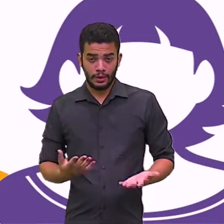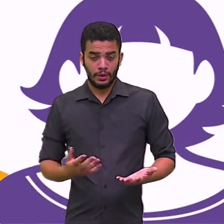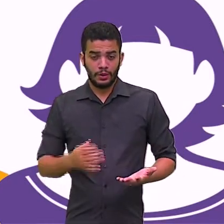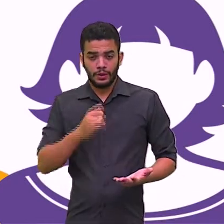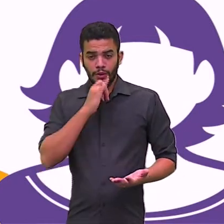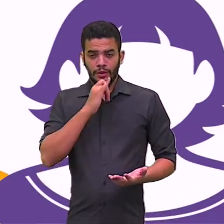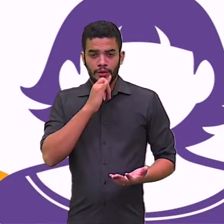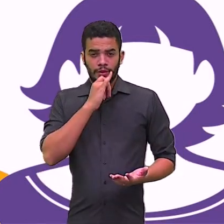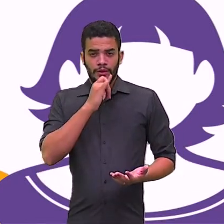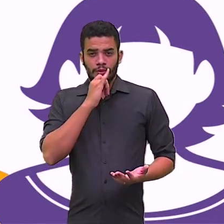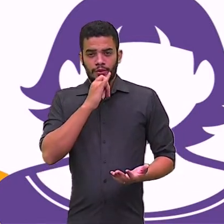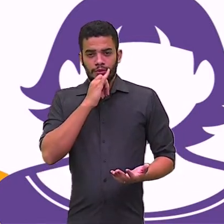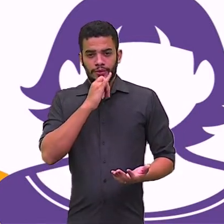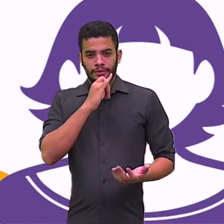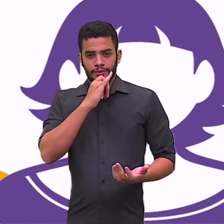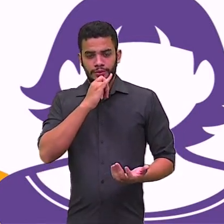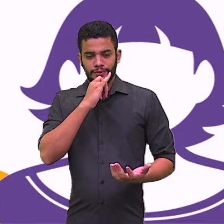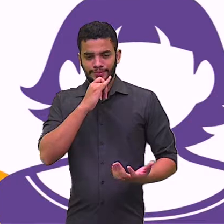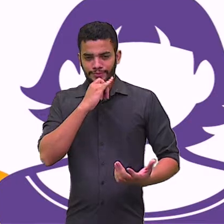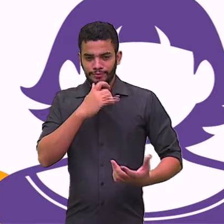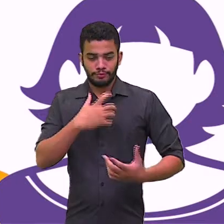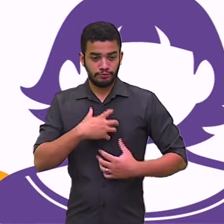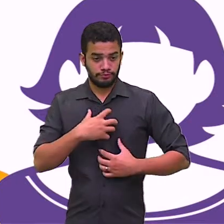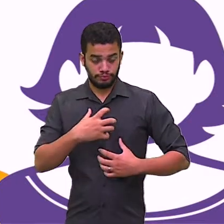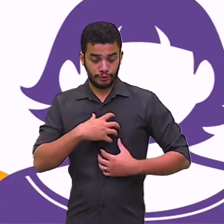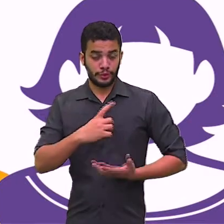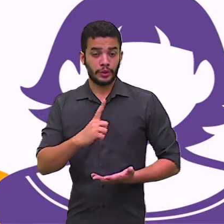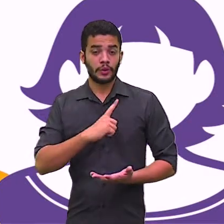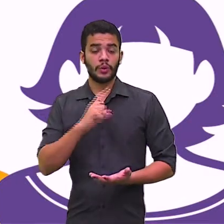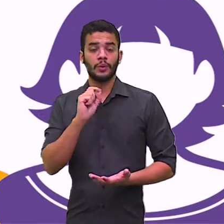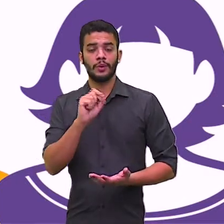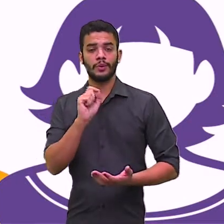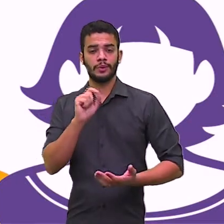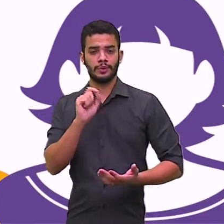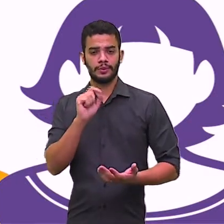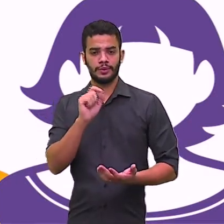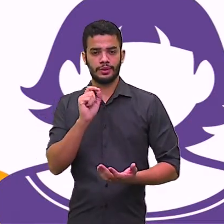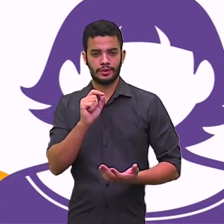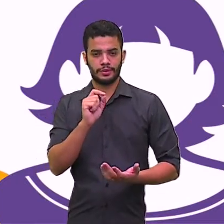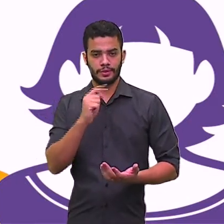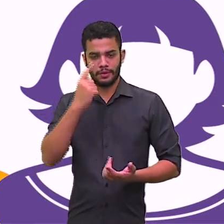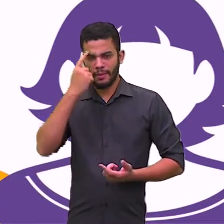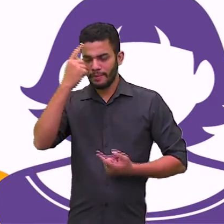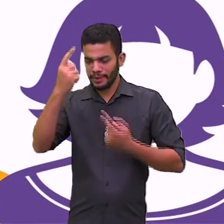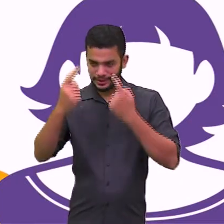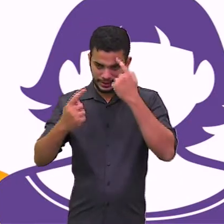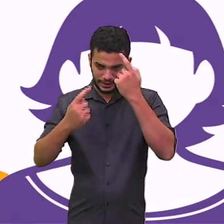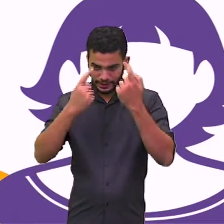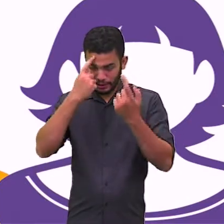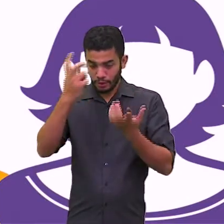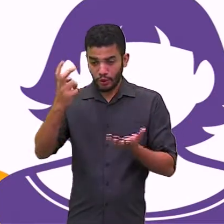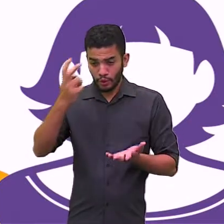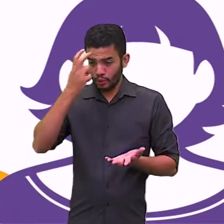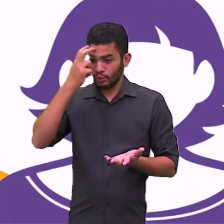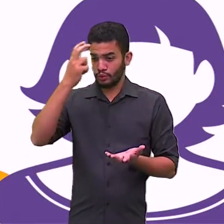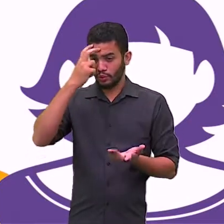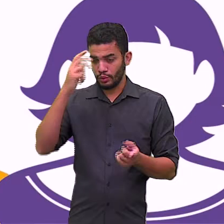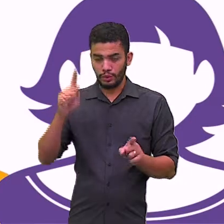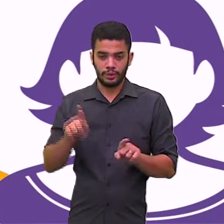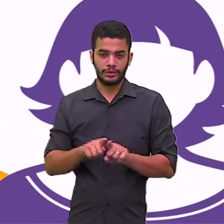fazer destacar características culturais, raciais, como nós,